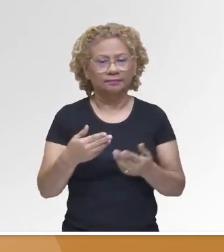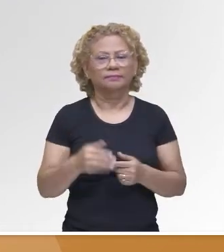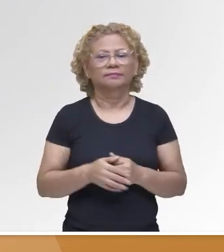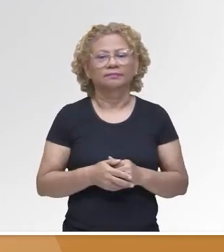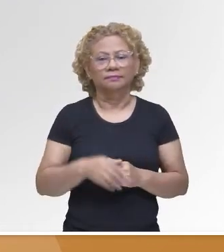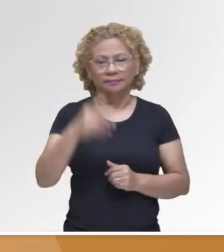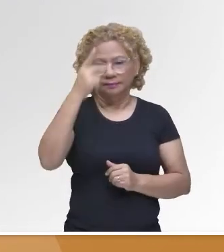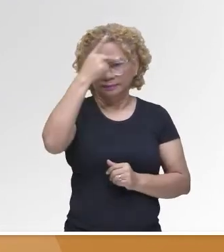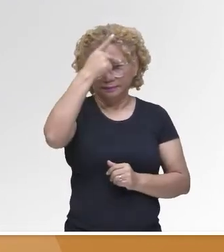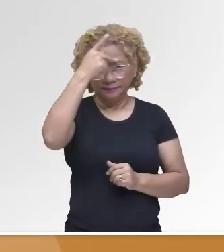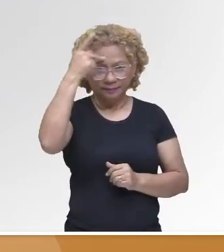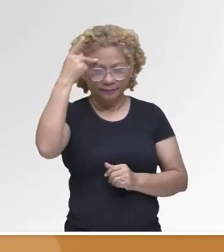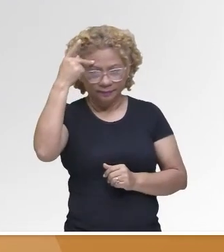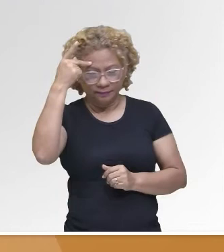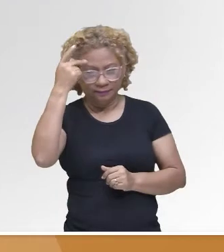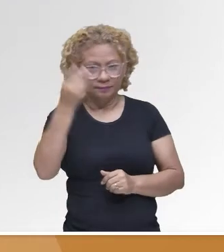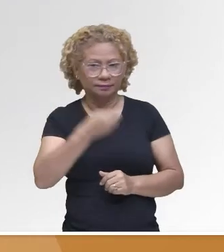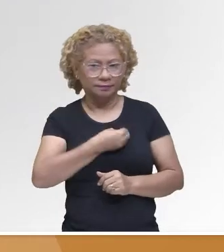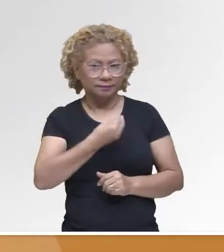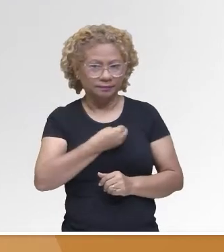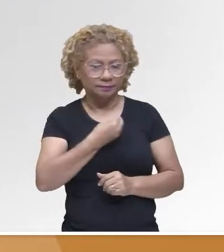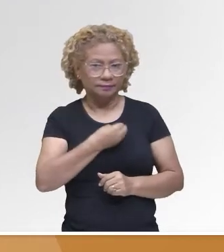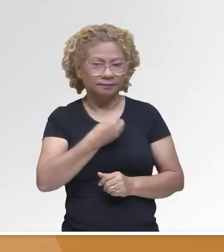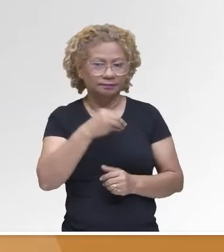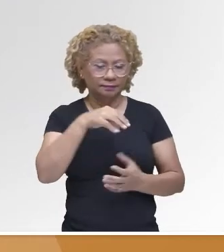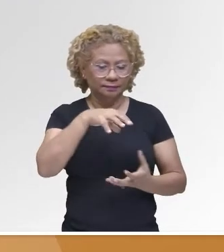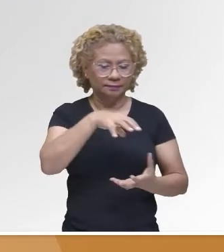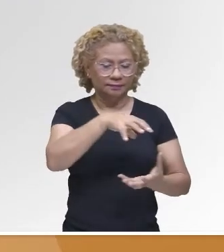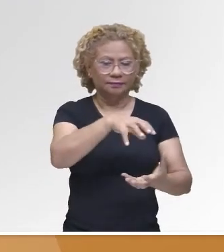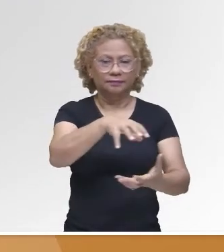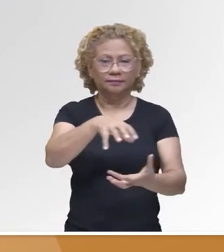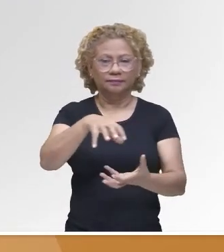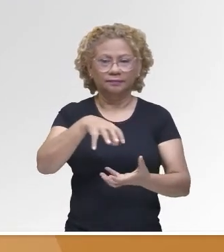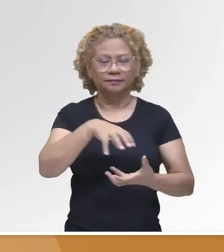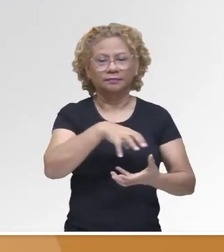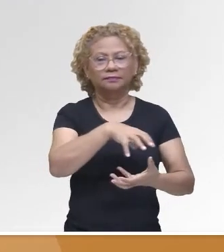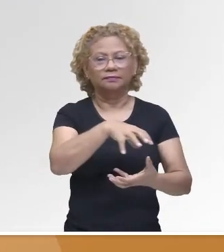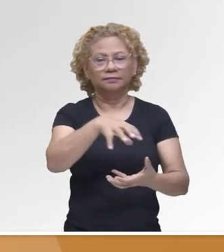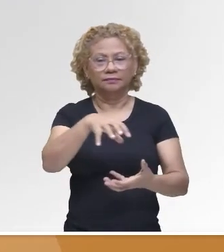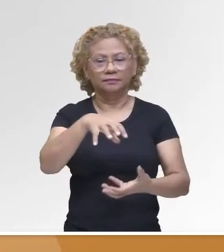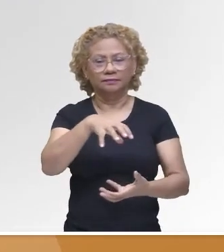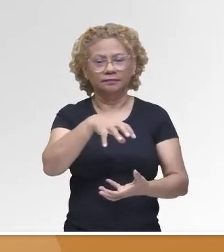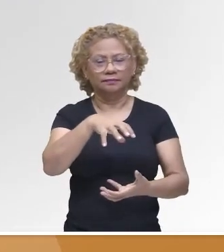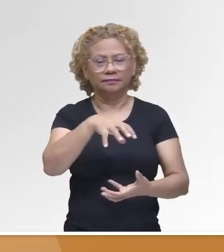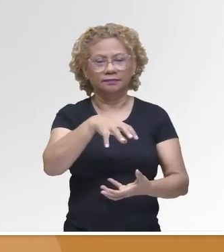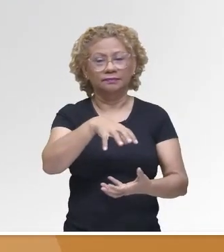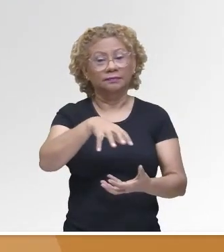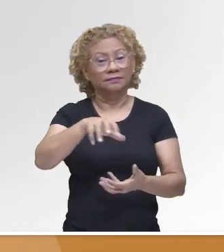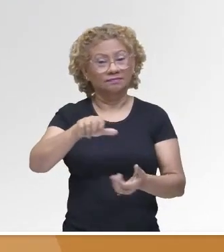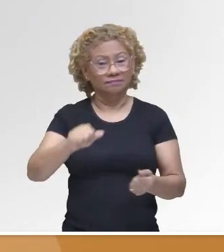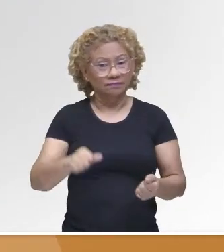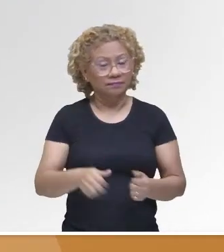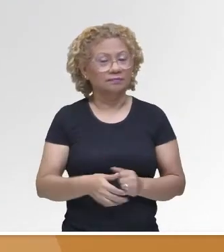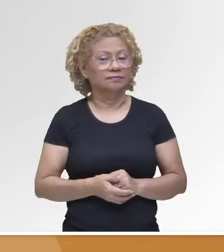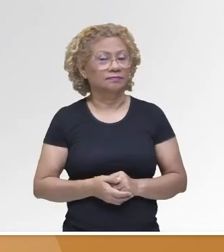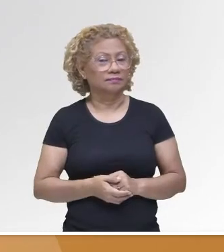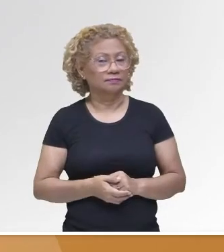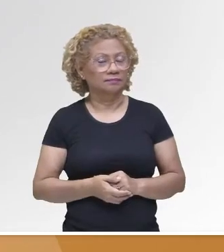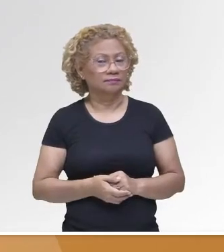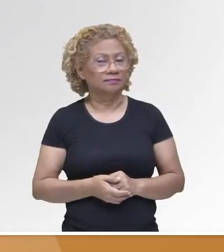aqui nesse mundo, e nós, quando eu falo de problema, não é problema da vida simplesmente, né?